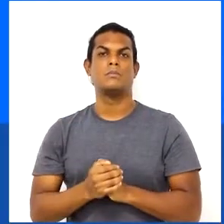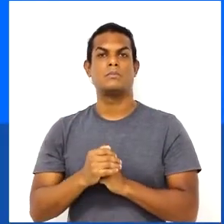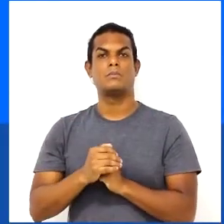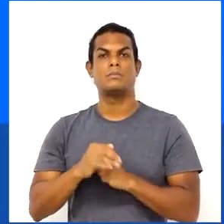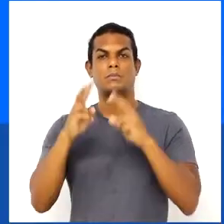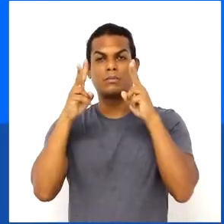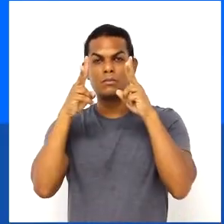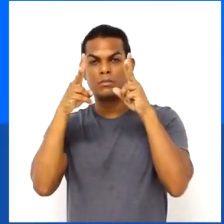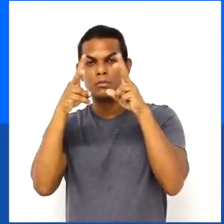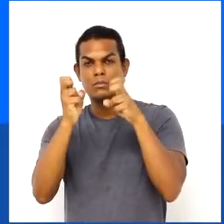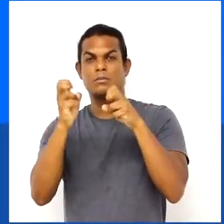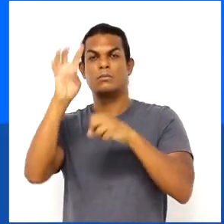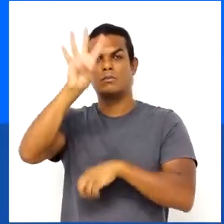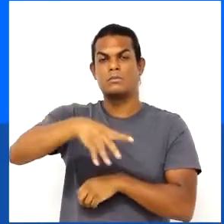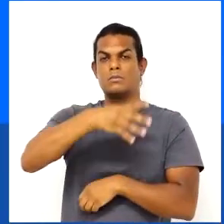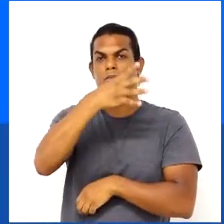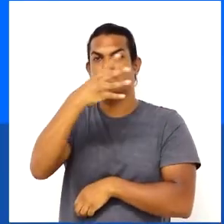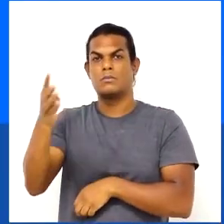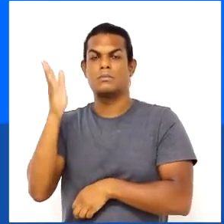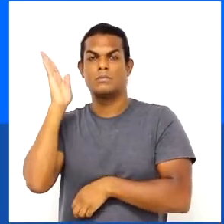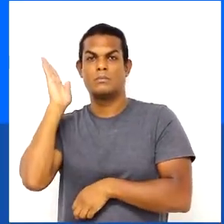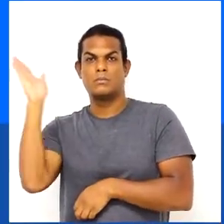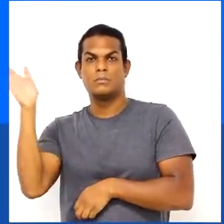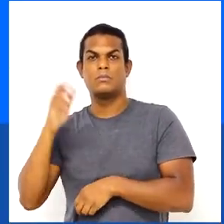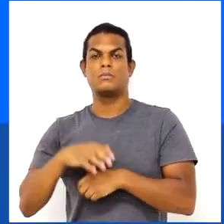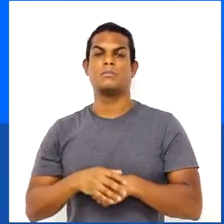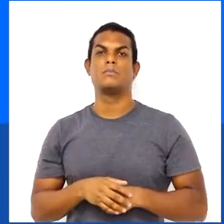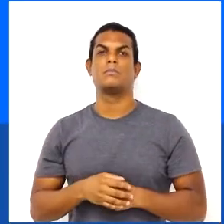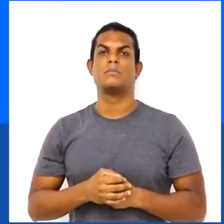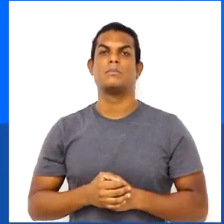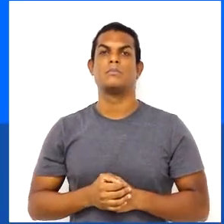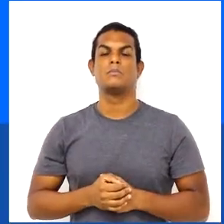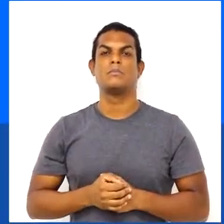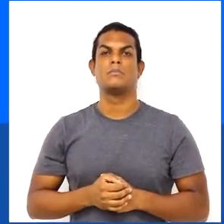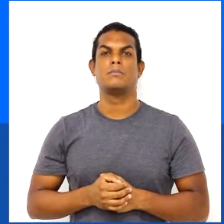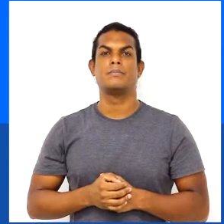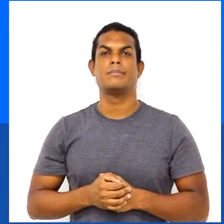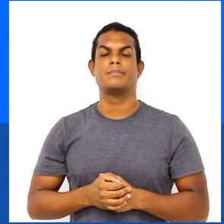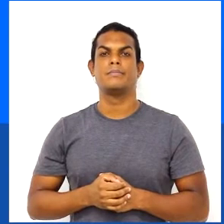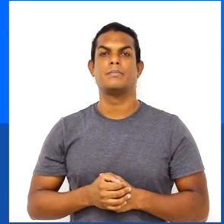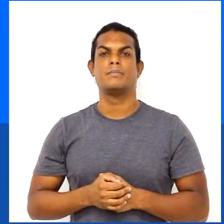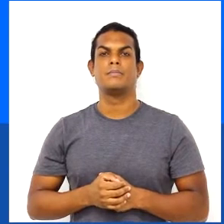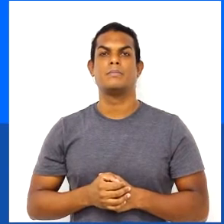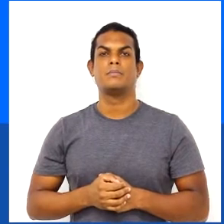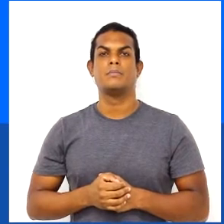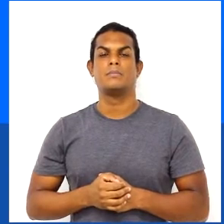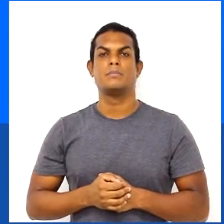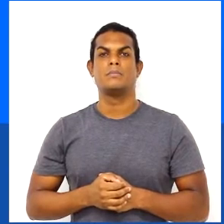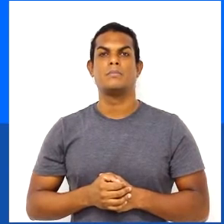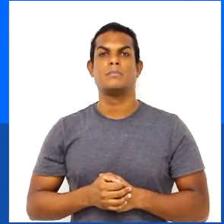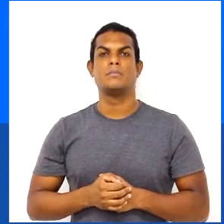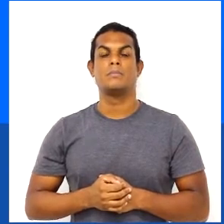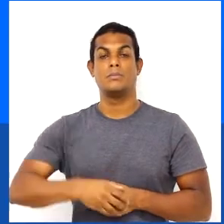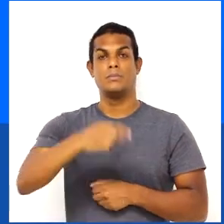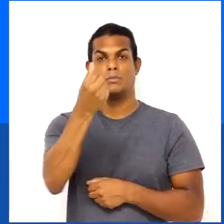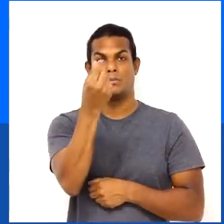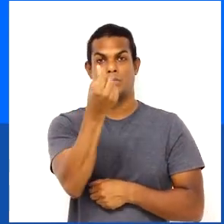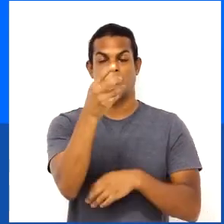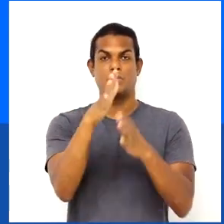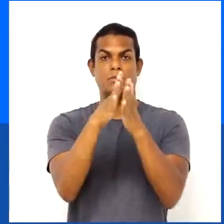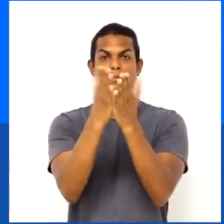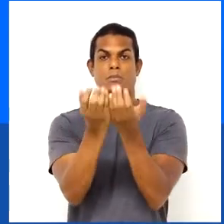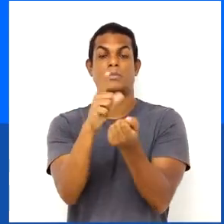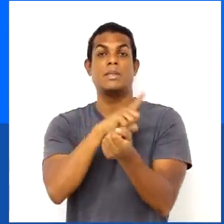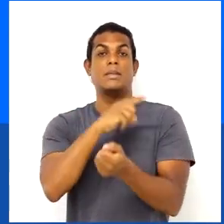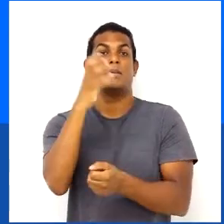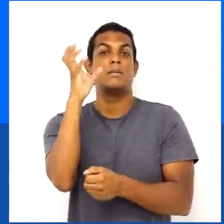distribuição de frequência fornecida a respeito dos preços dos livros, Existem 5 grupos e